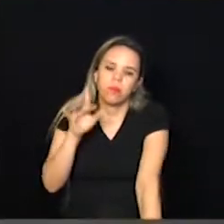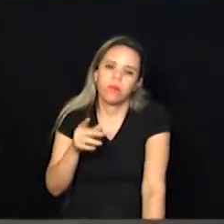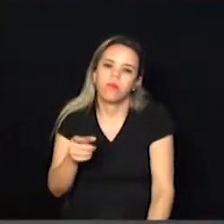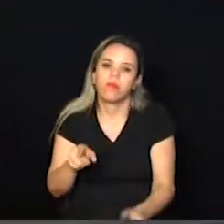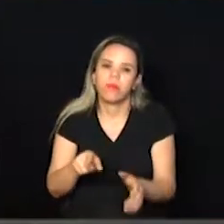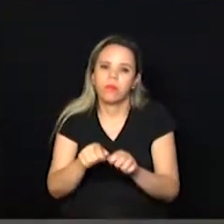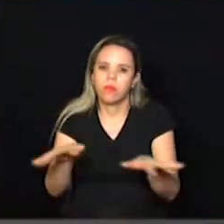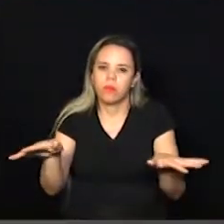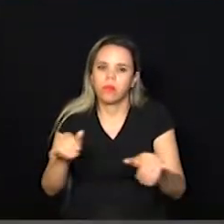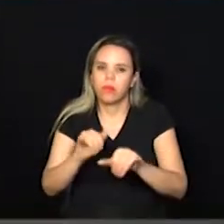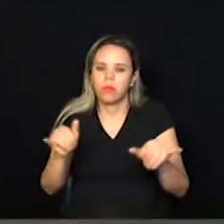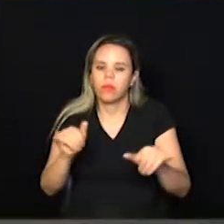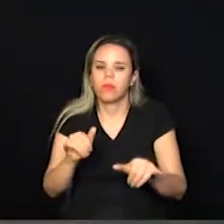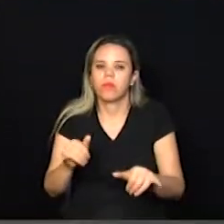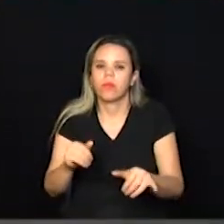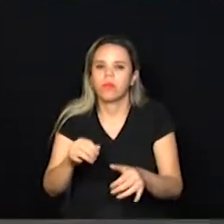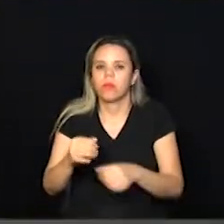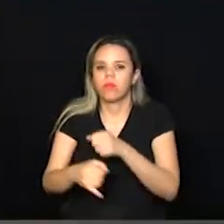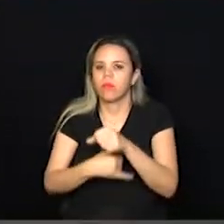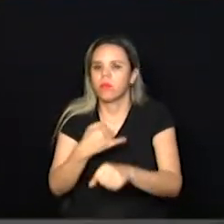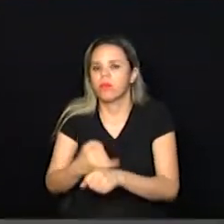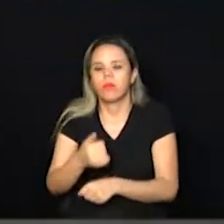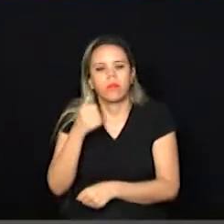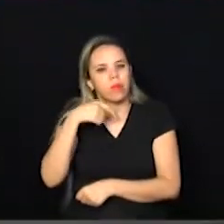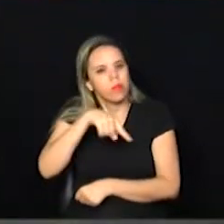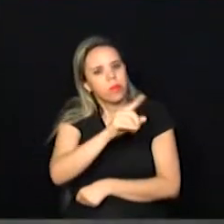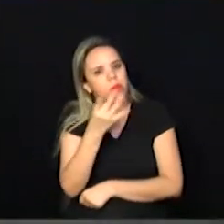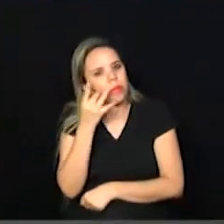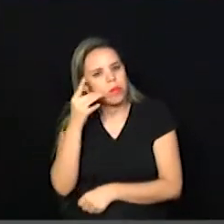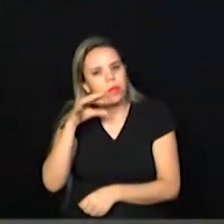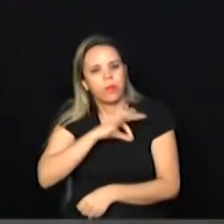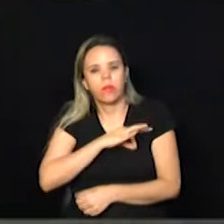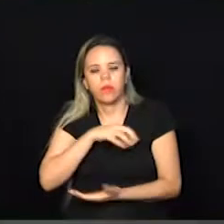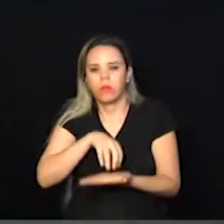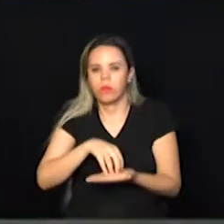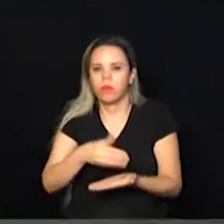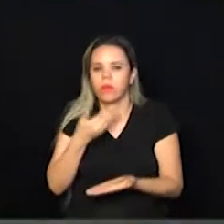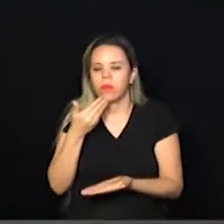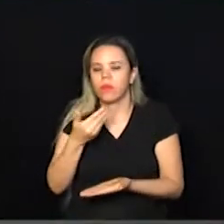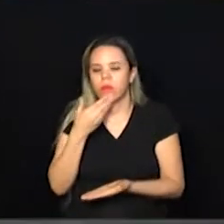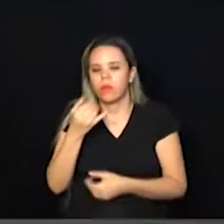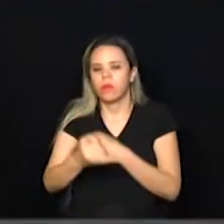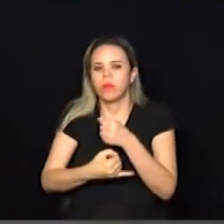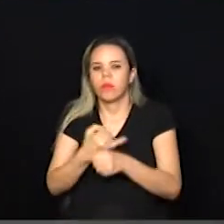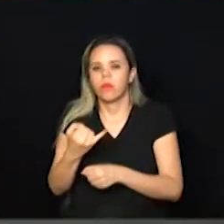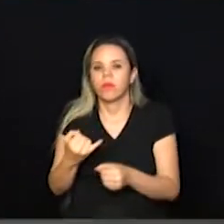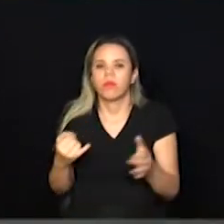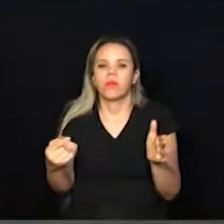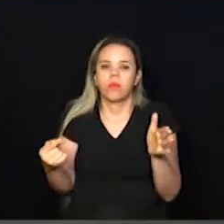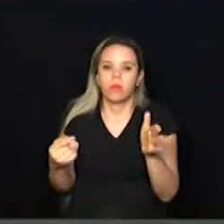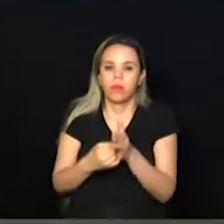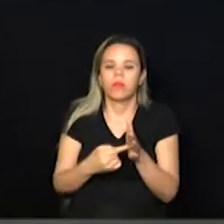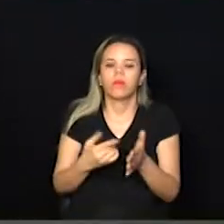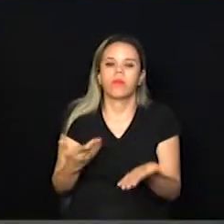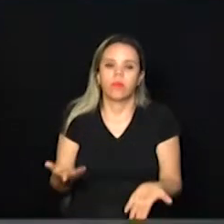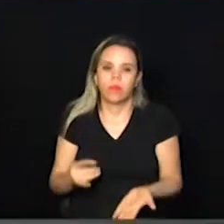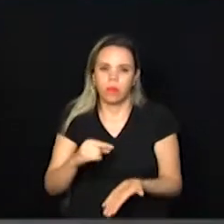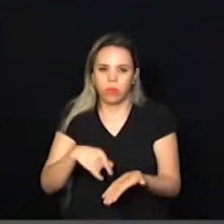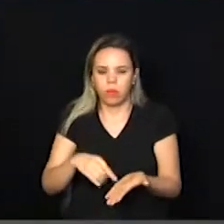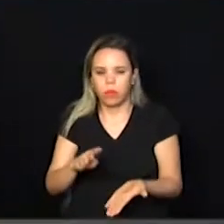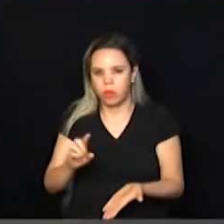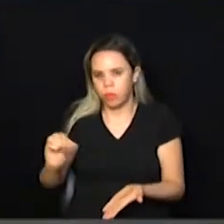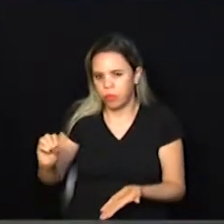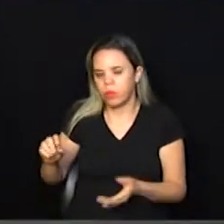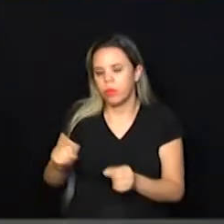disseminação do boletim eletrônico, em que a mulher não precisa mais ir à delegacia. Isso facilitou muito. Nesse sentido, e conversando com a delegada, eu